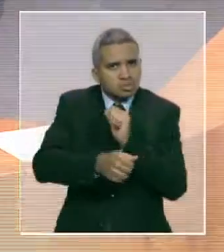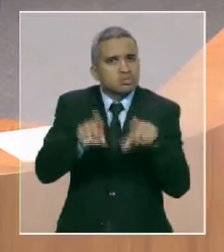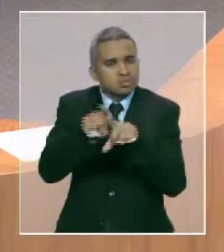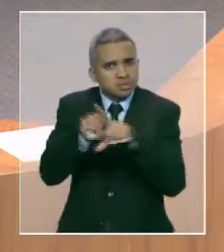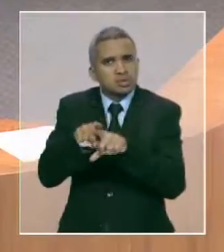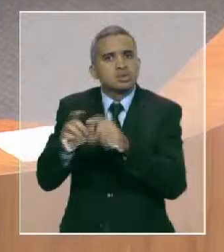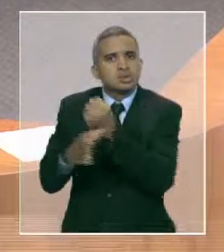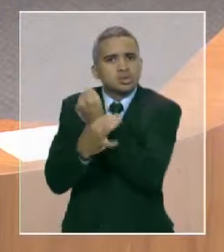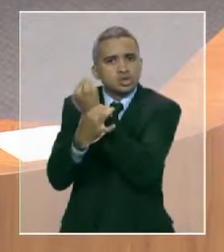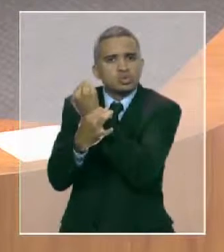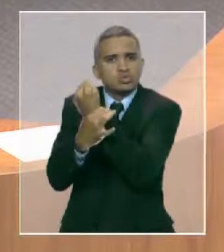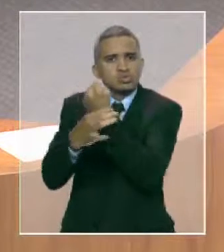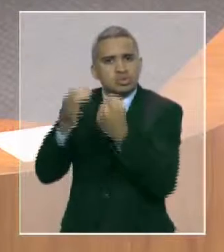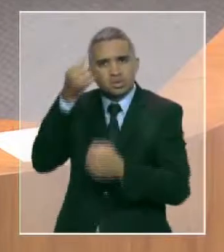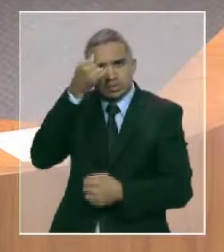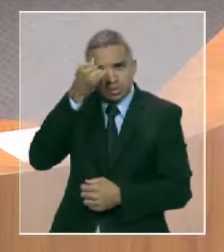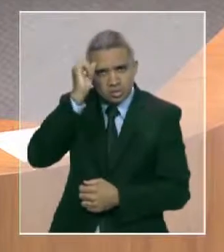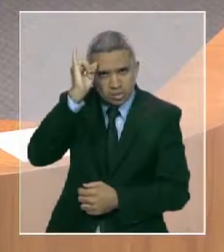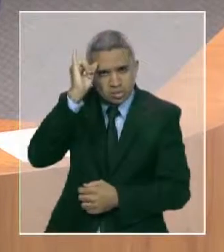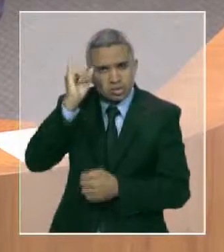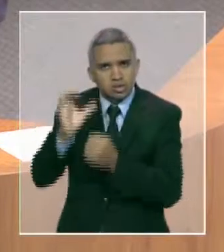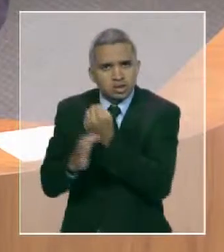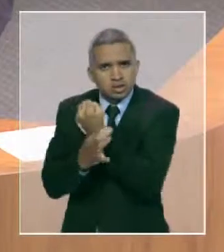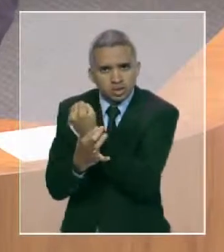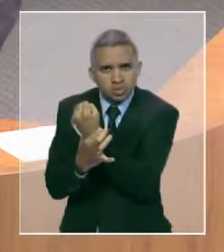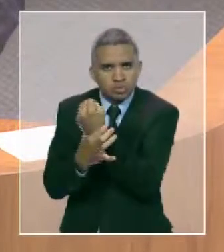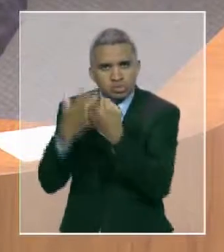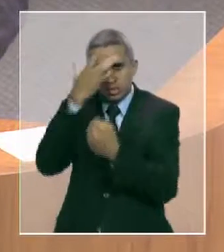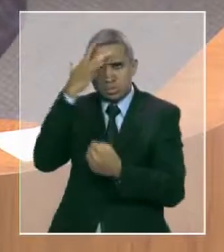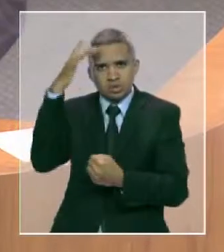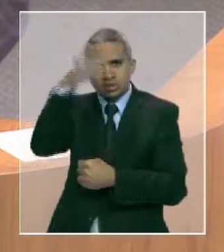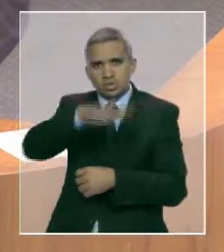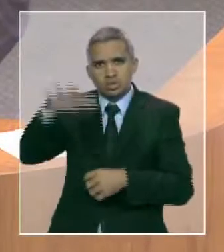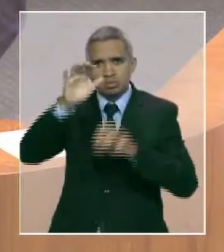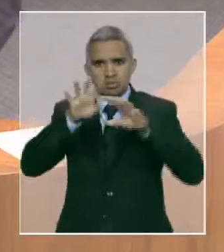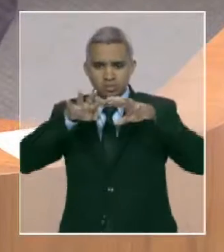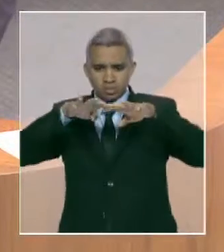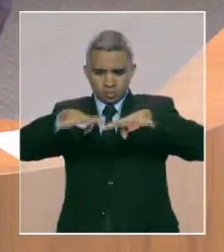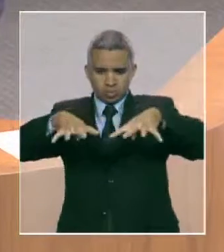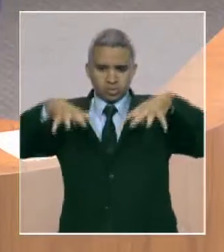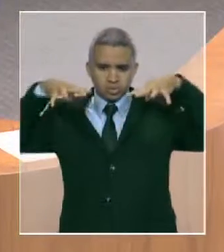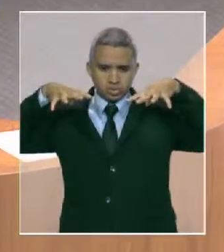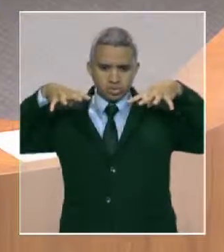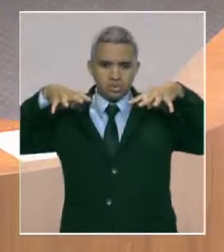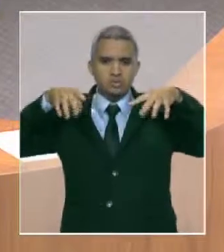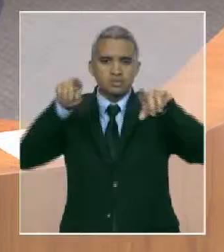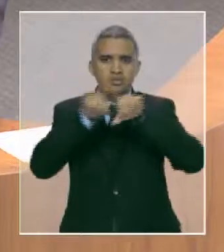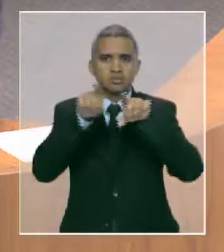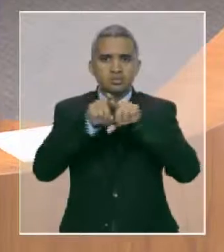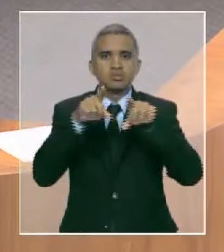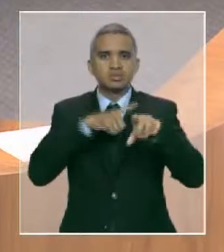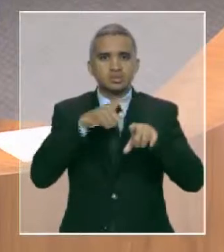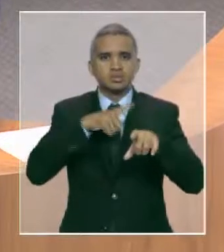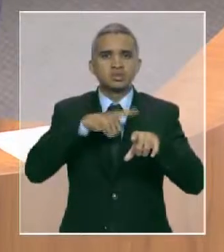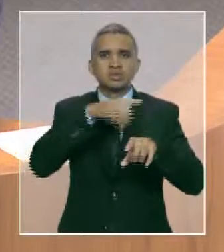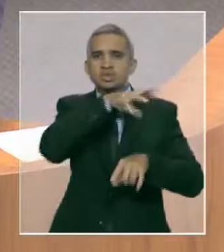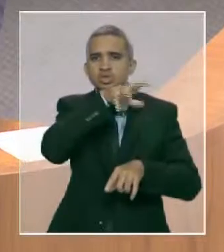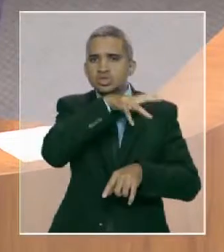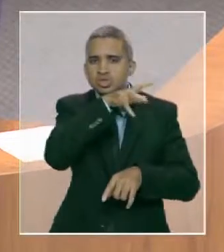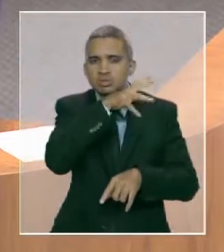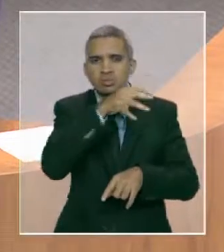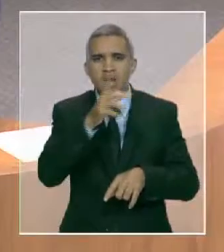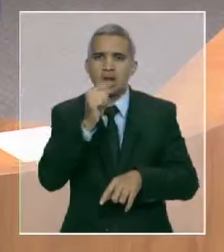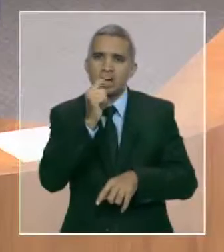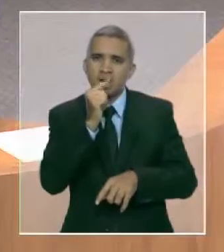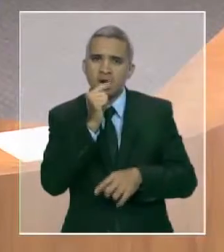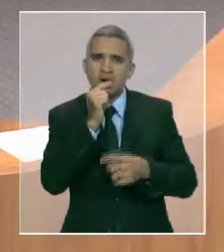a segurança dos animais, a segurança do público, a segurança de todos, acomodando os animais também com água,